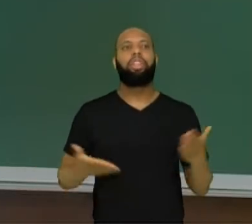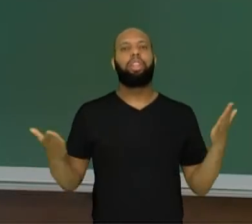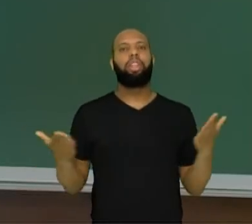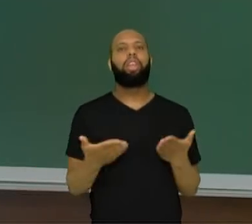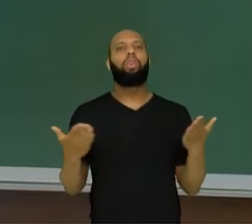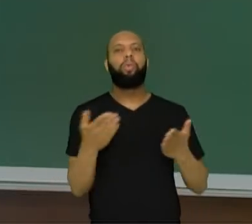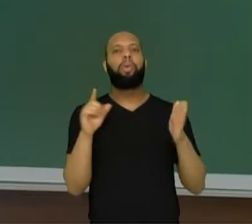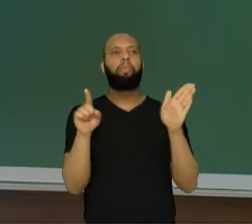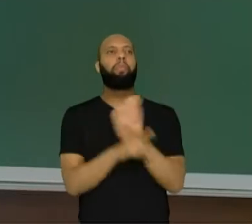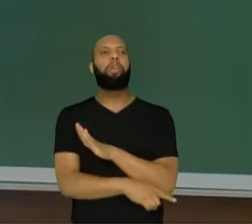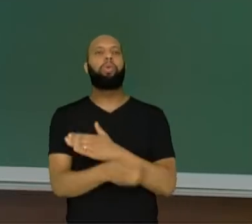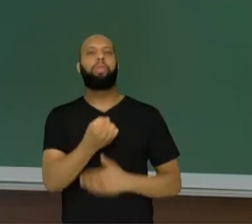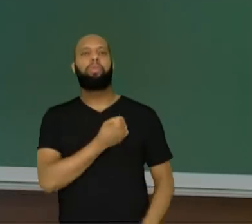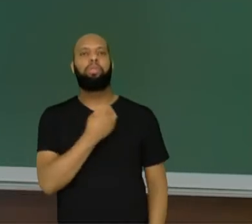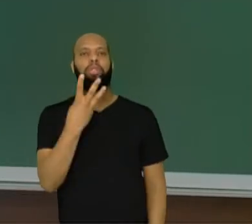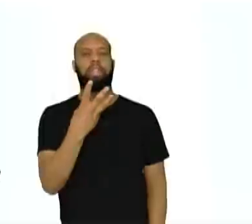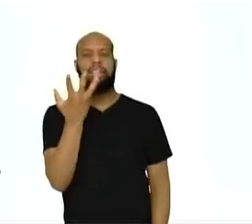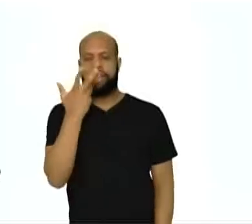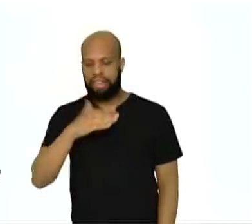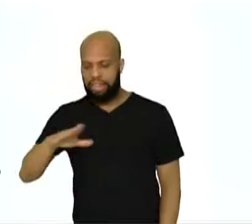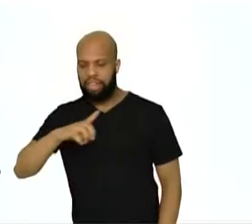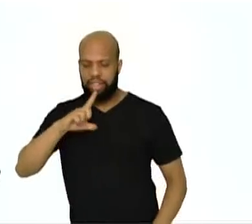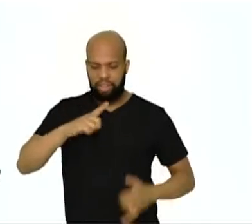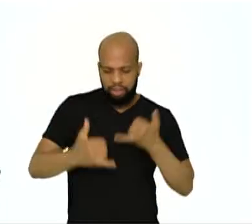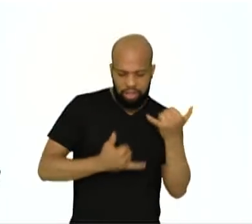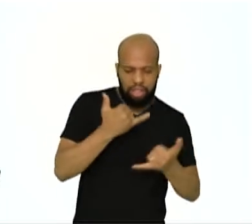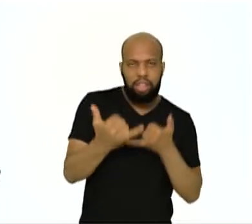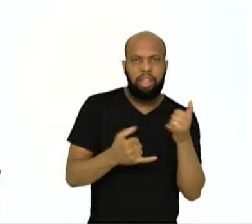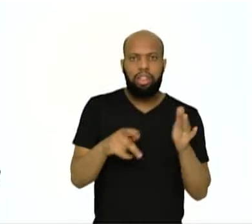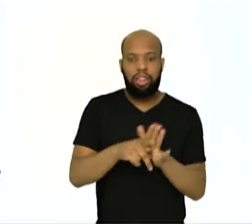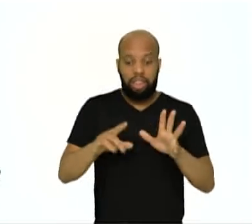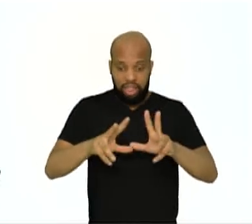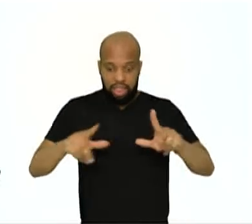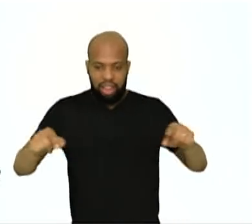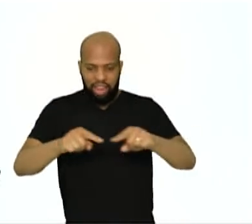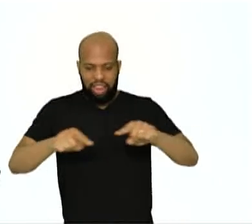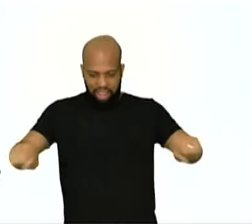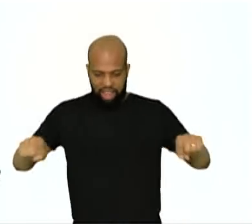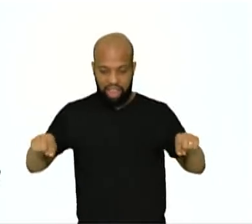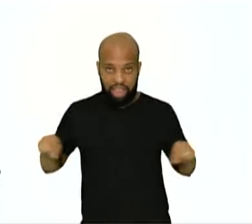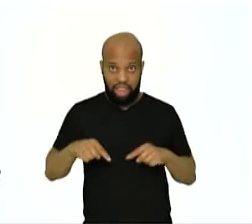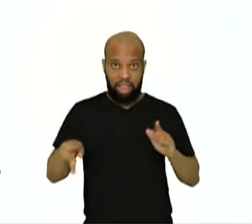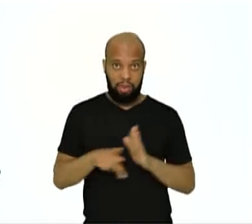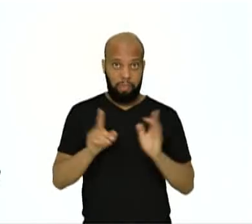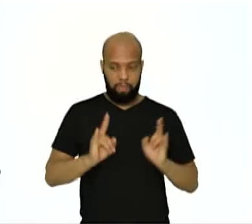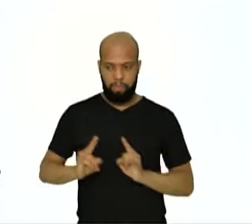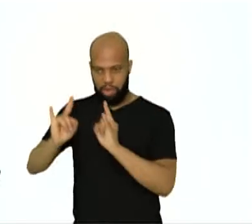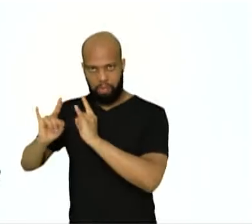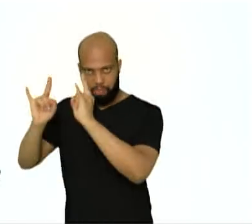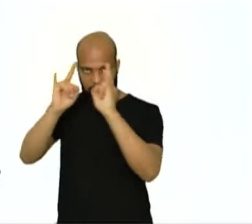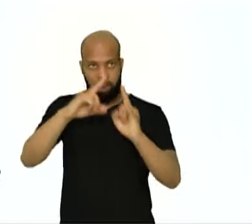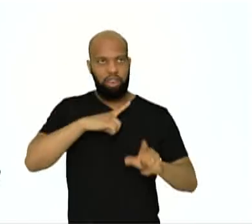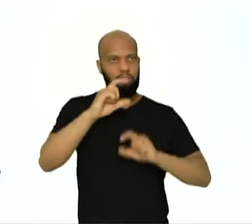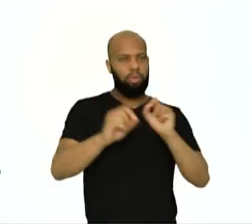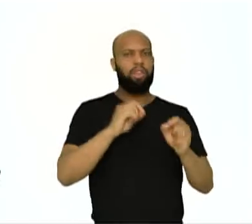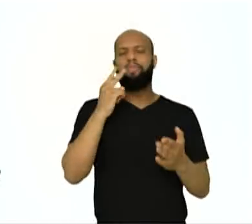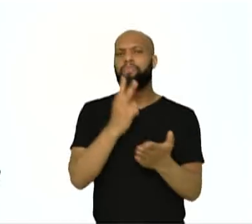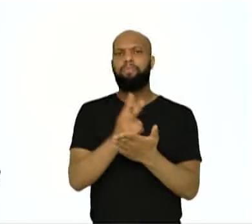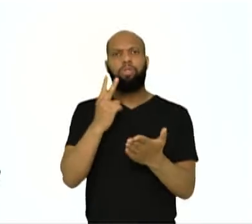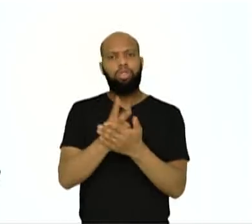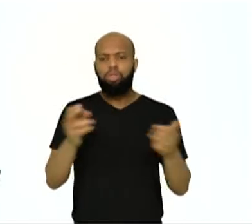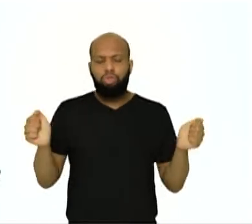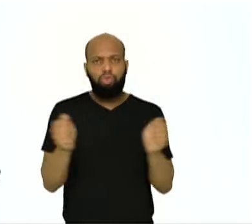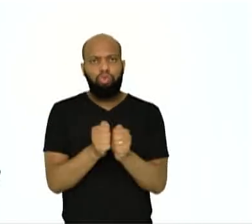Quiz. Terceiro da nossa aula de hoje. Crianças que brincam em tanques de areia do seu condomínio apresentaram praticamente ao mesmo